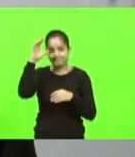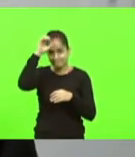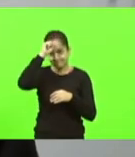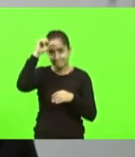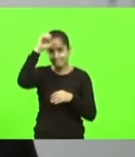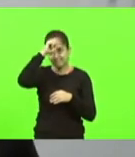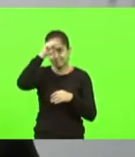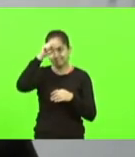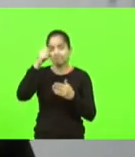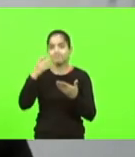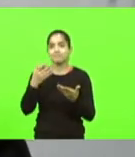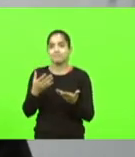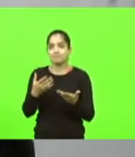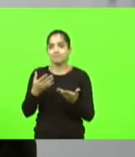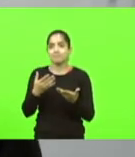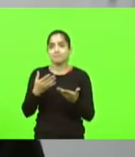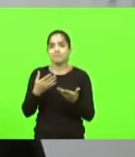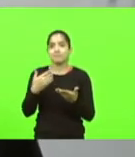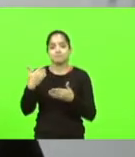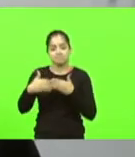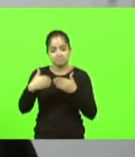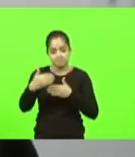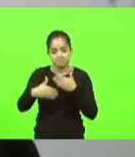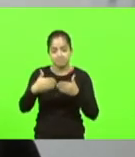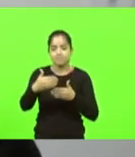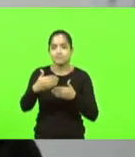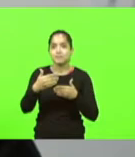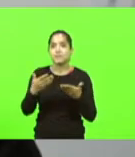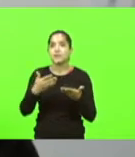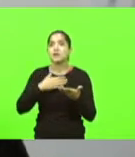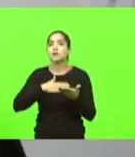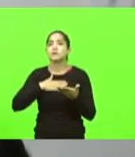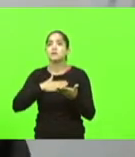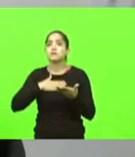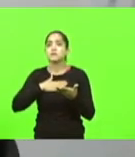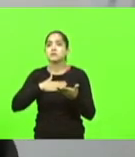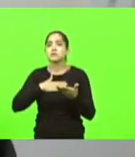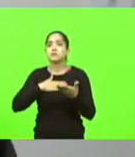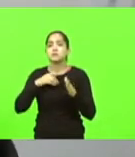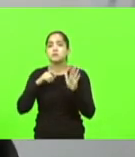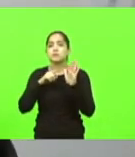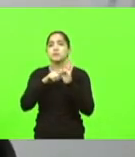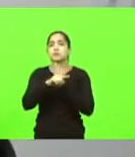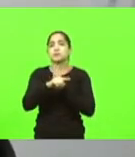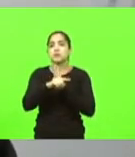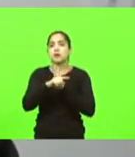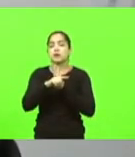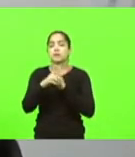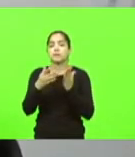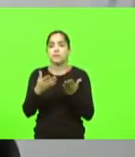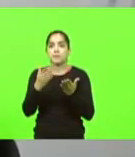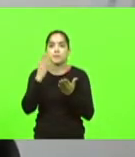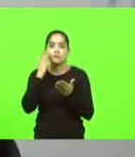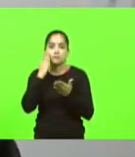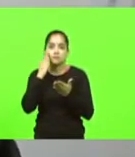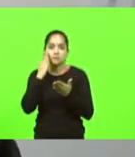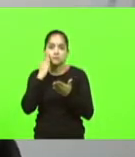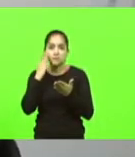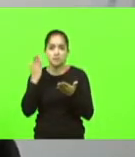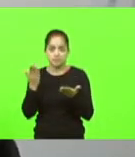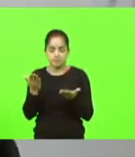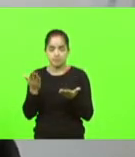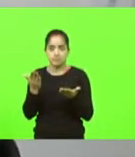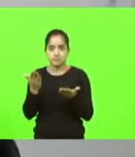estamos toda vez aprendendo. Doutor, eu gostaria de fazer uma pergunta. Por exemplo, nós sabemos que existe